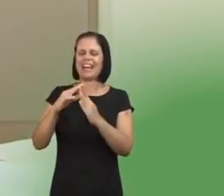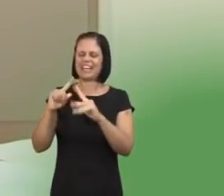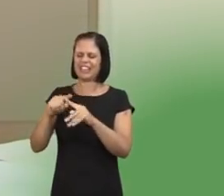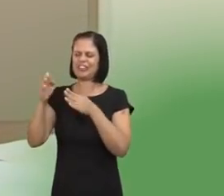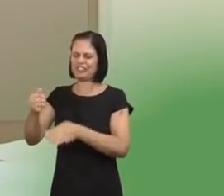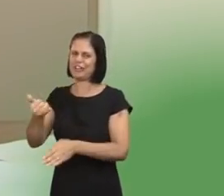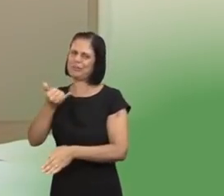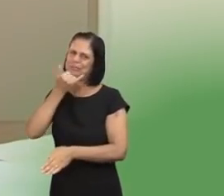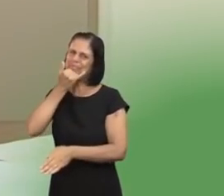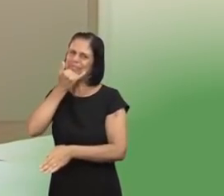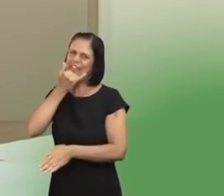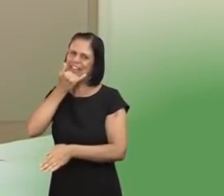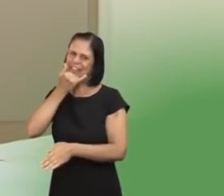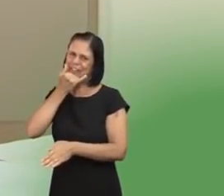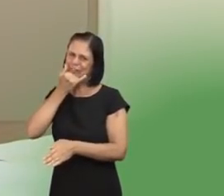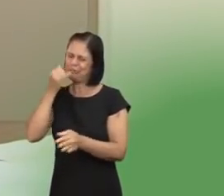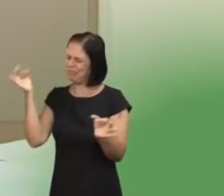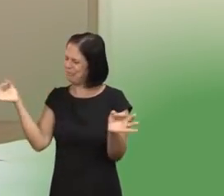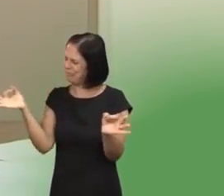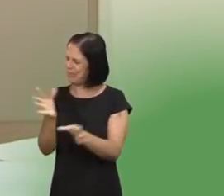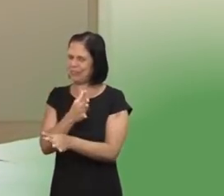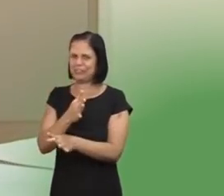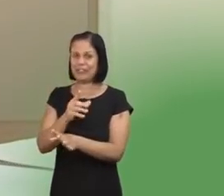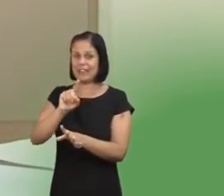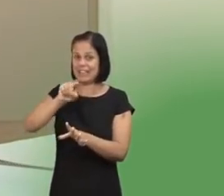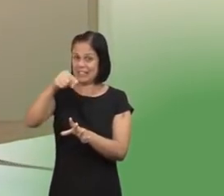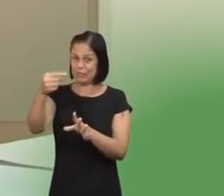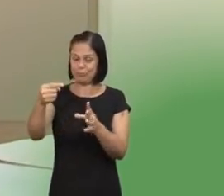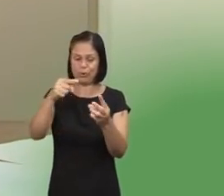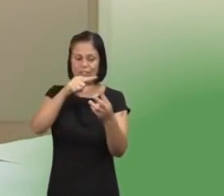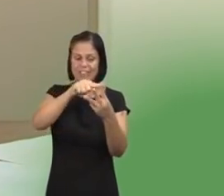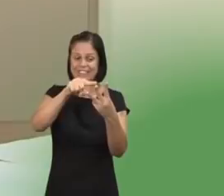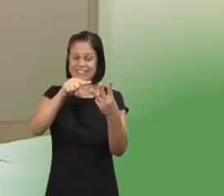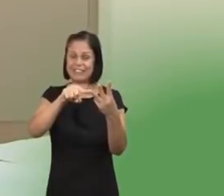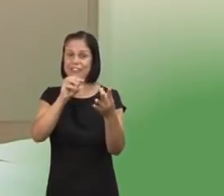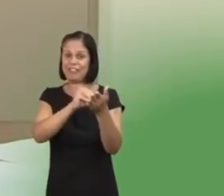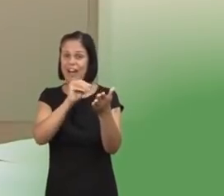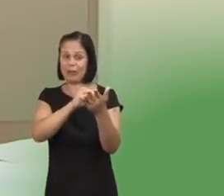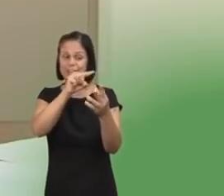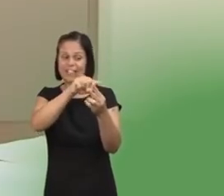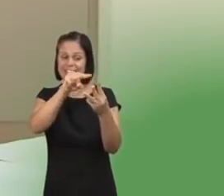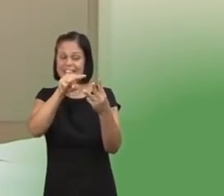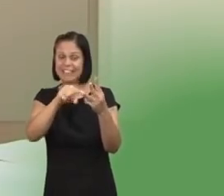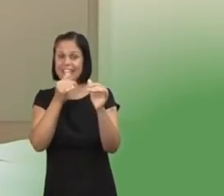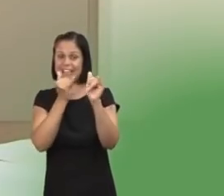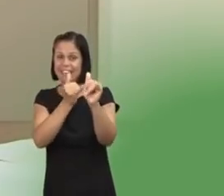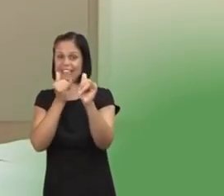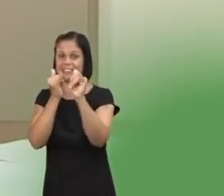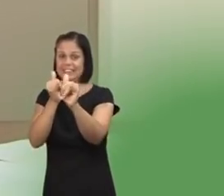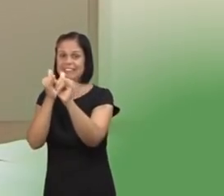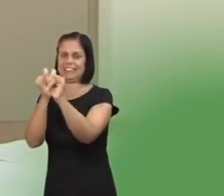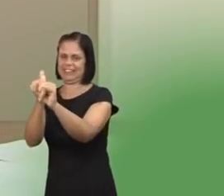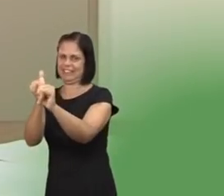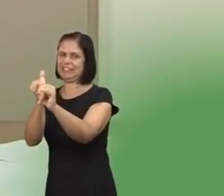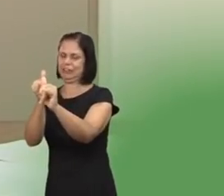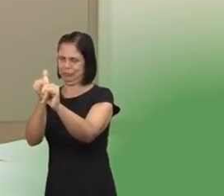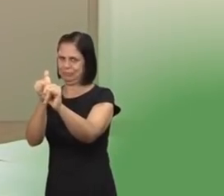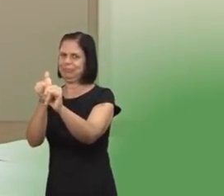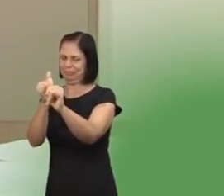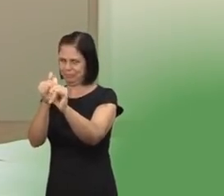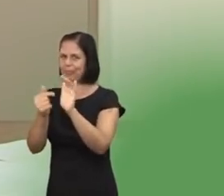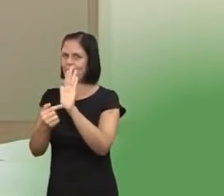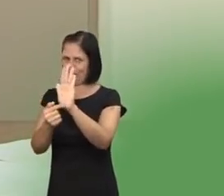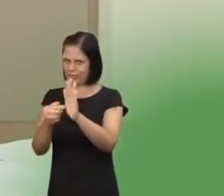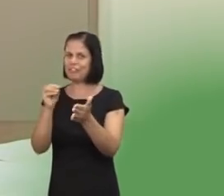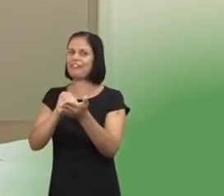Essas trombetas vão continuar tocando? Vão continuar, porque tem o verso 13. que fala a respeito do toque, do anúncio, né,